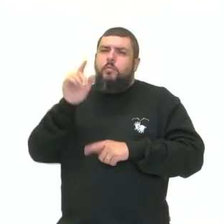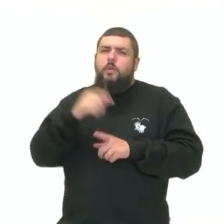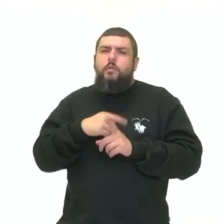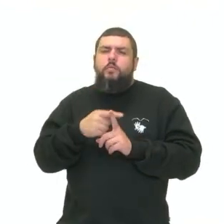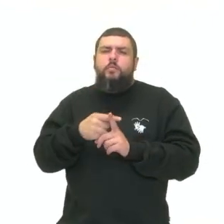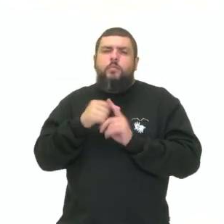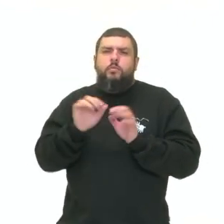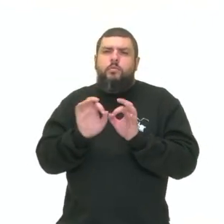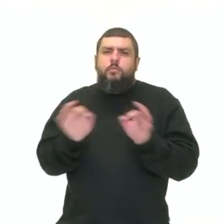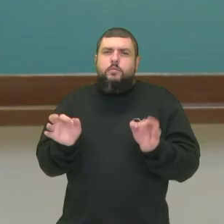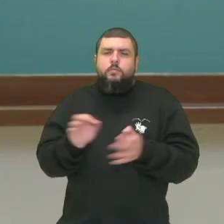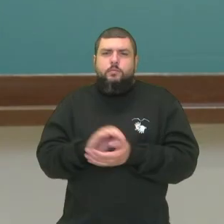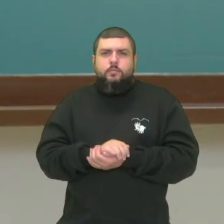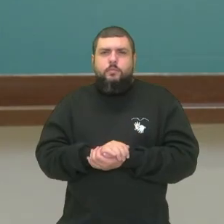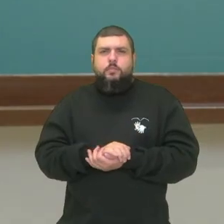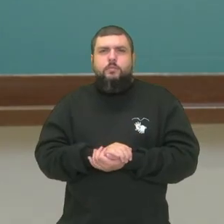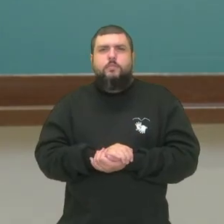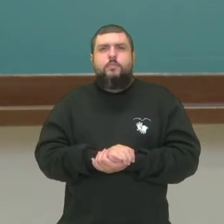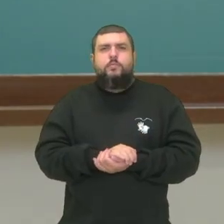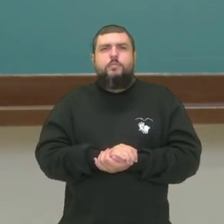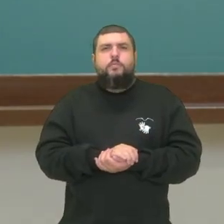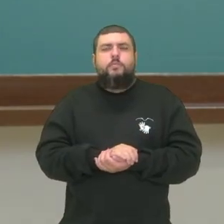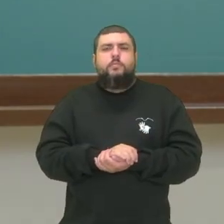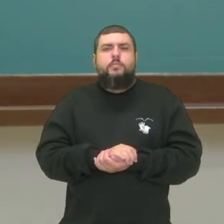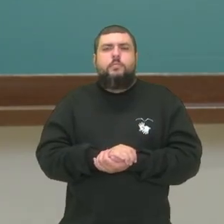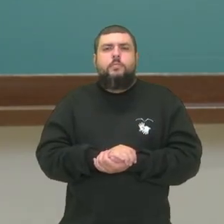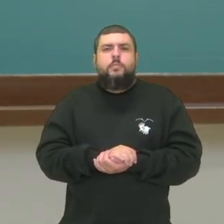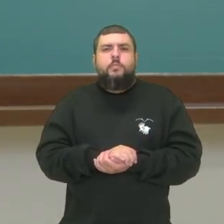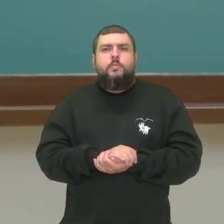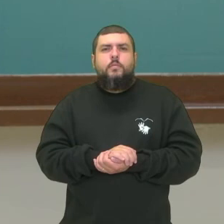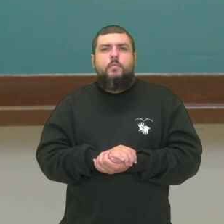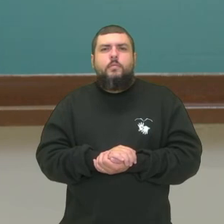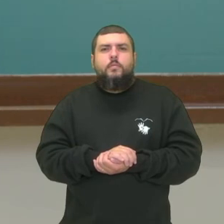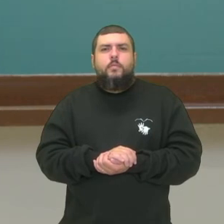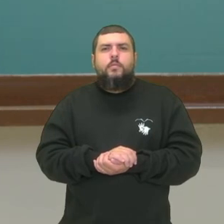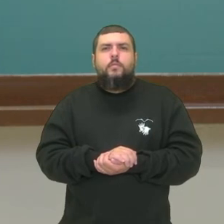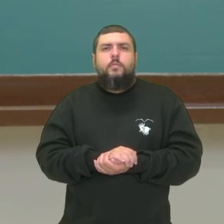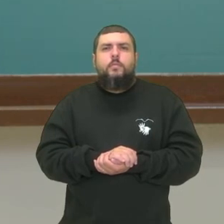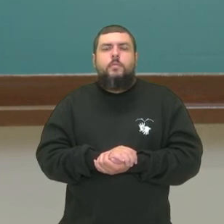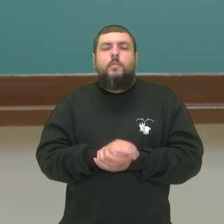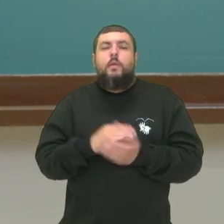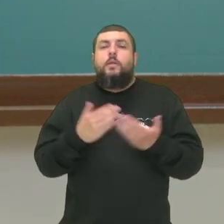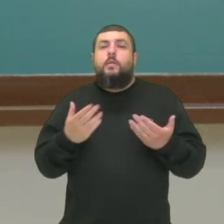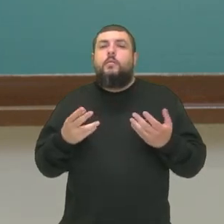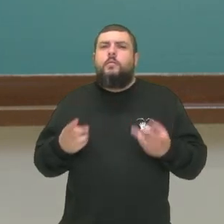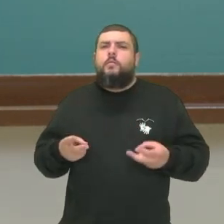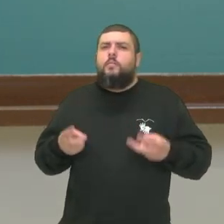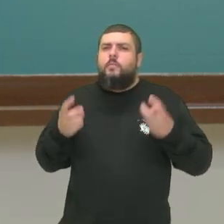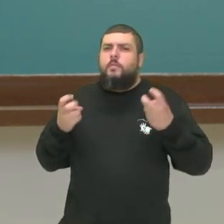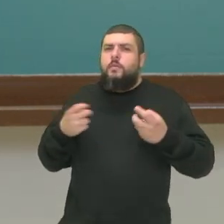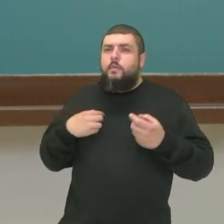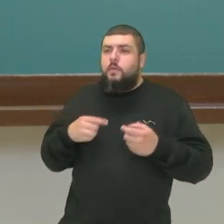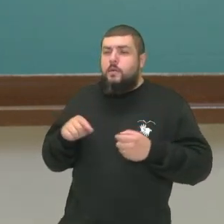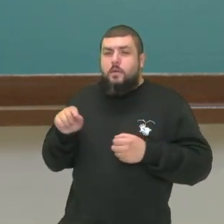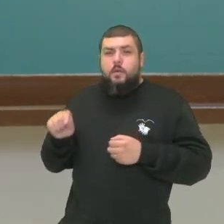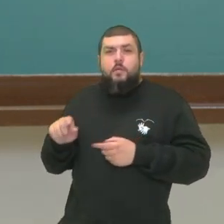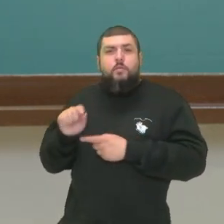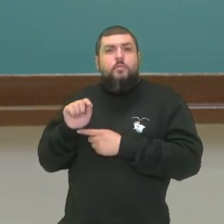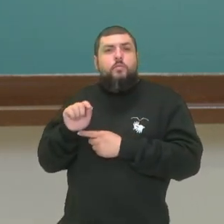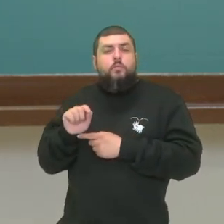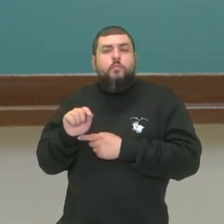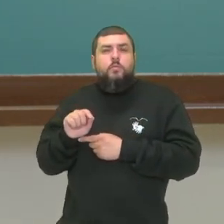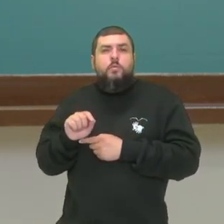enfeite nenhum. Então, o que já nota aqui? Que ela valorizava o quê? O símbolo do